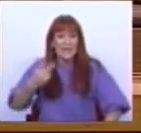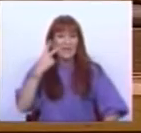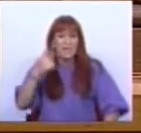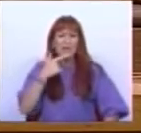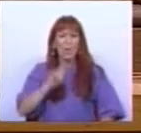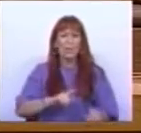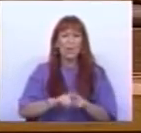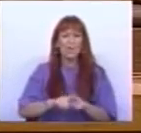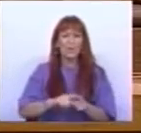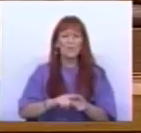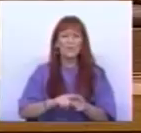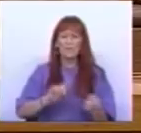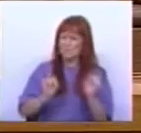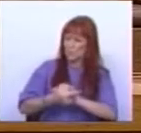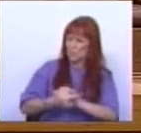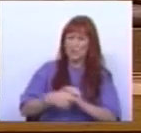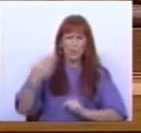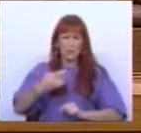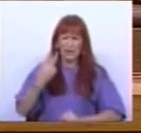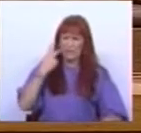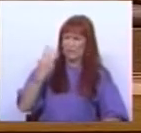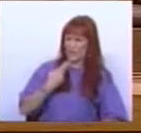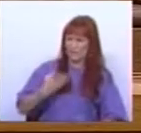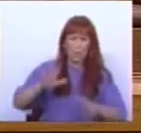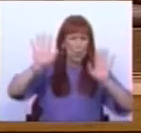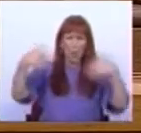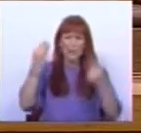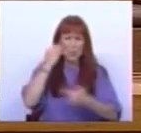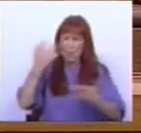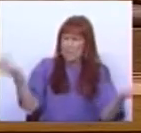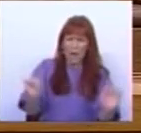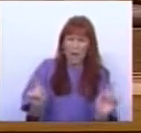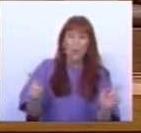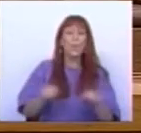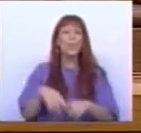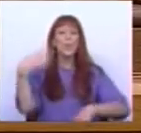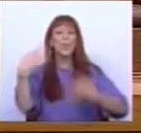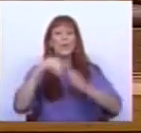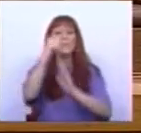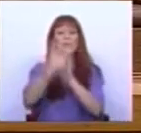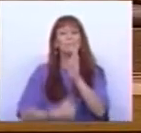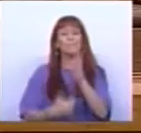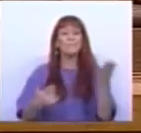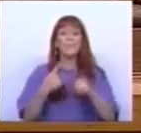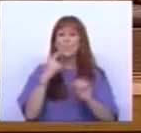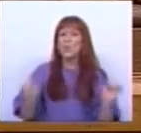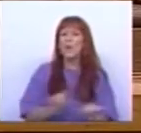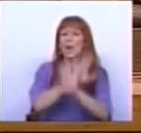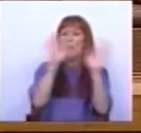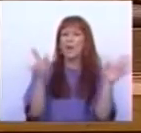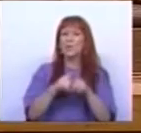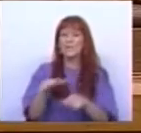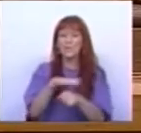pode transfigurar-se num dever de viver em quaisquer circunstâncias, o Tribunal Constitucional é muito claro.